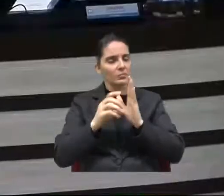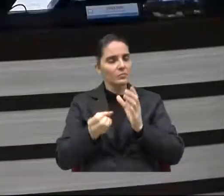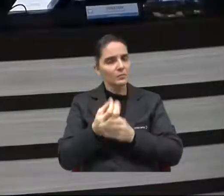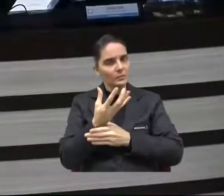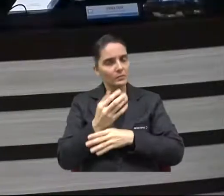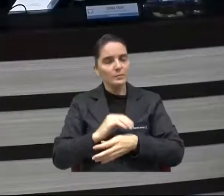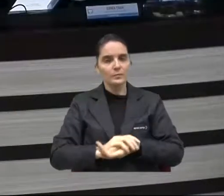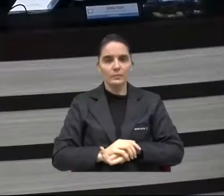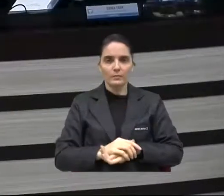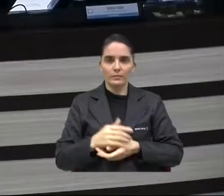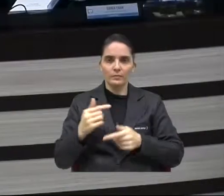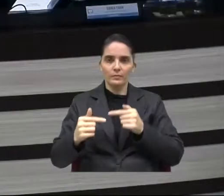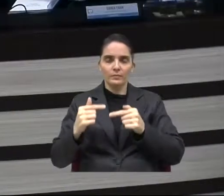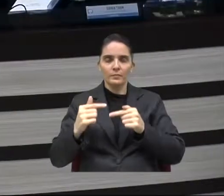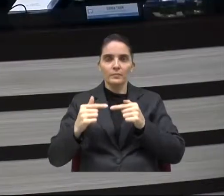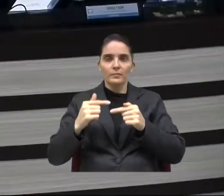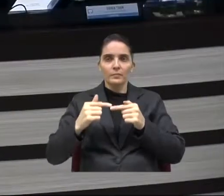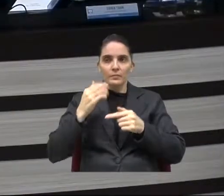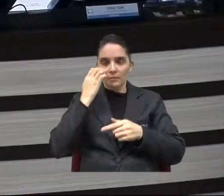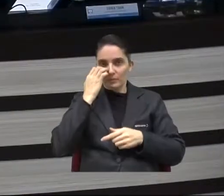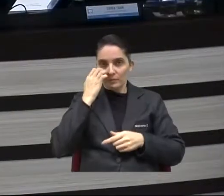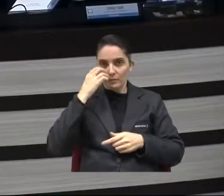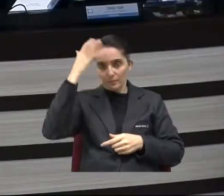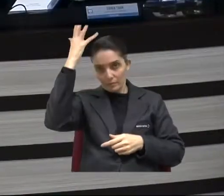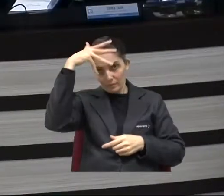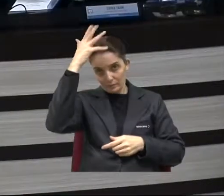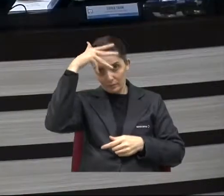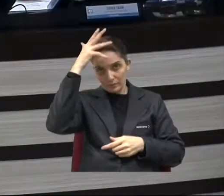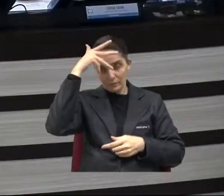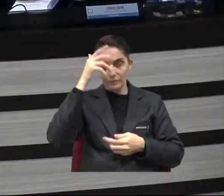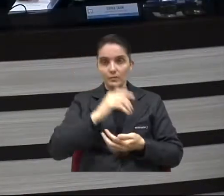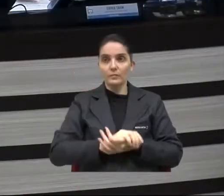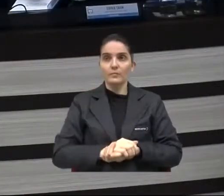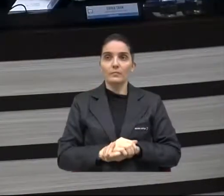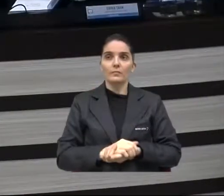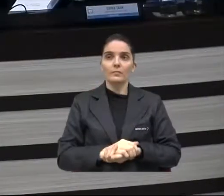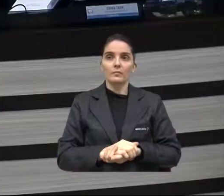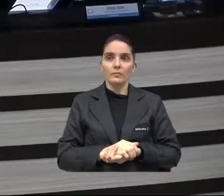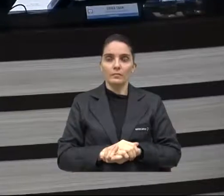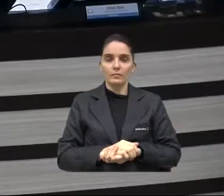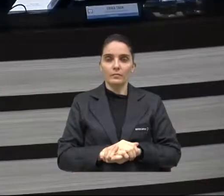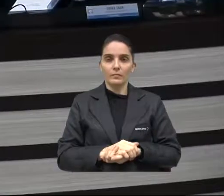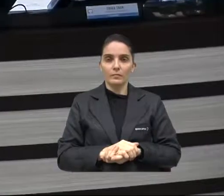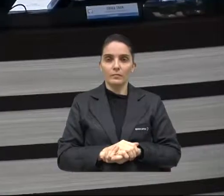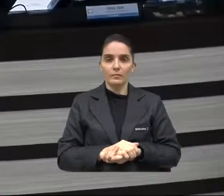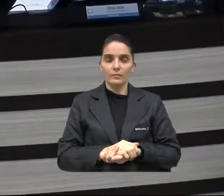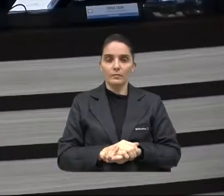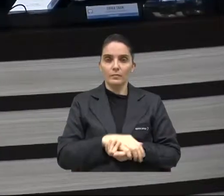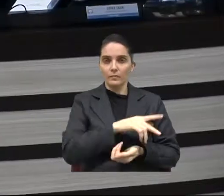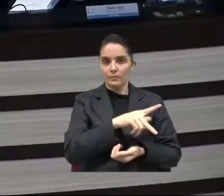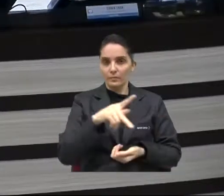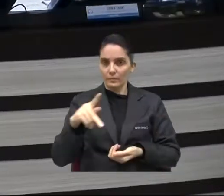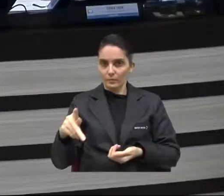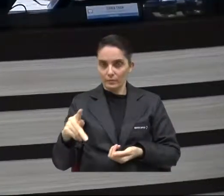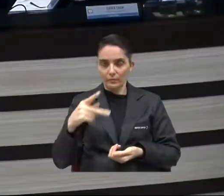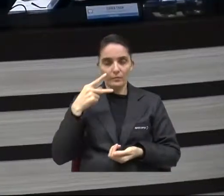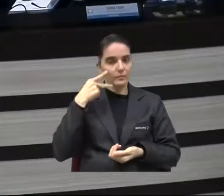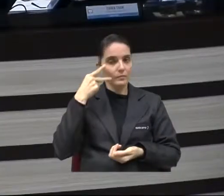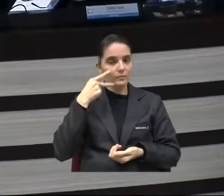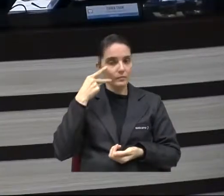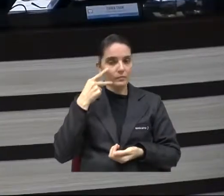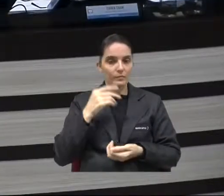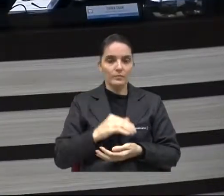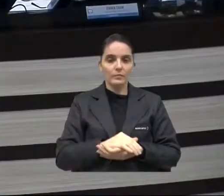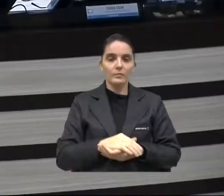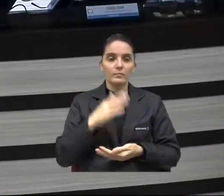Continua a discussão. Desejo discutir, senhor A presidente. palavra, vereadora Érica Tanque. Senhor presidente, nobres pares,